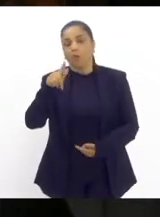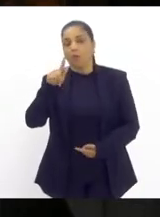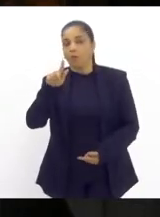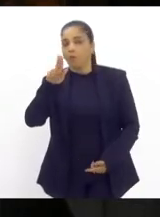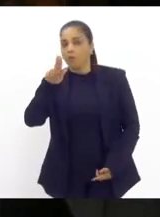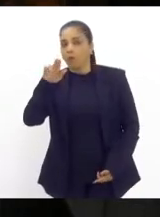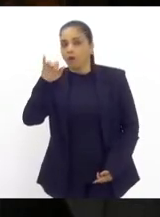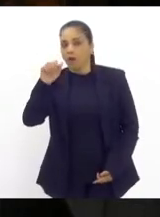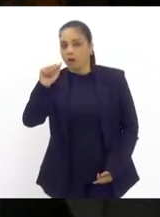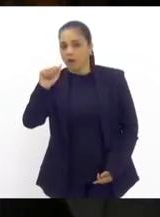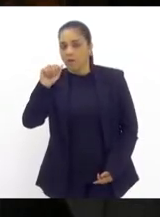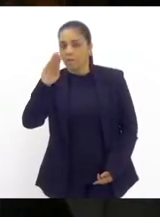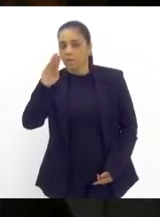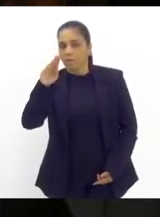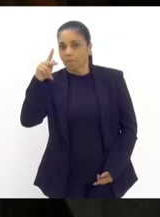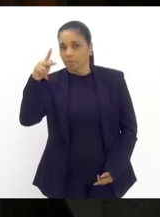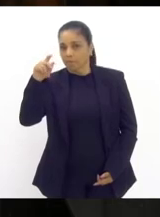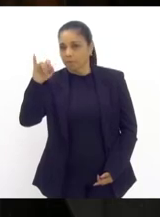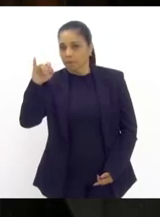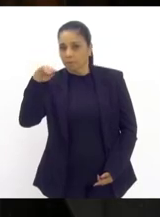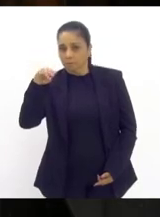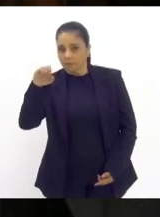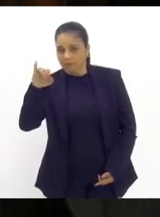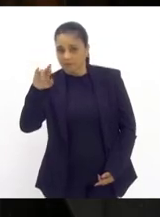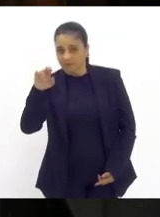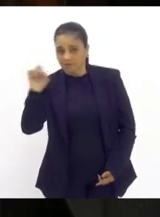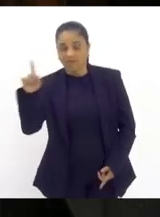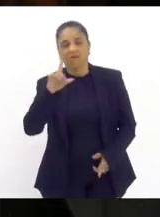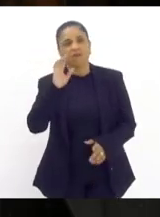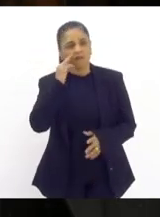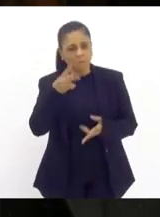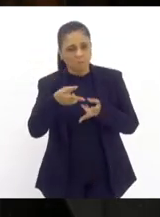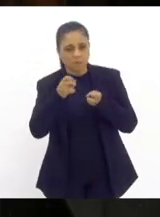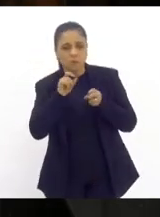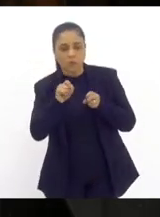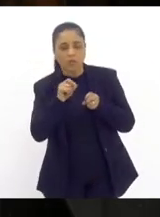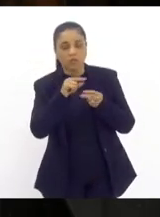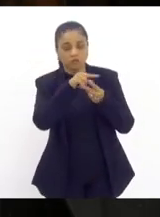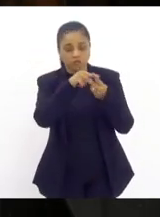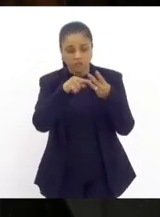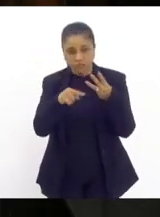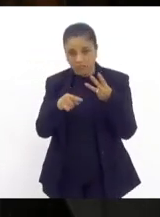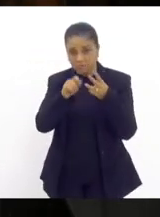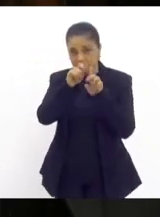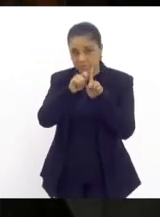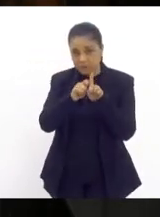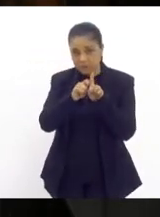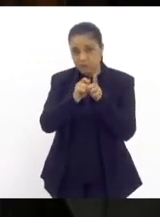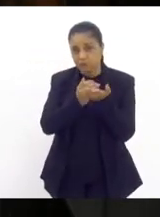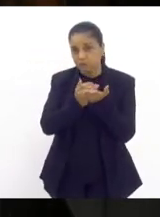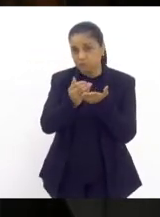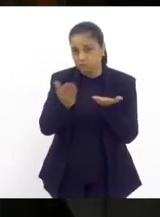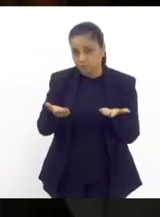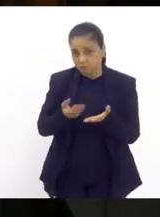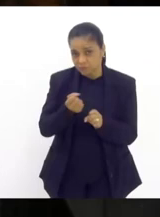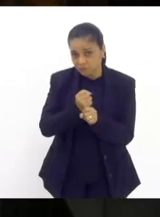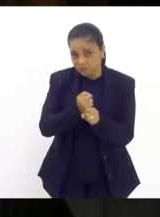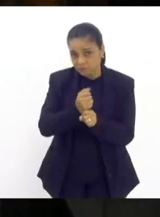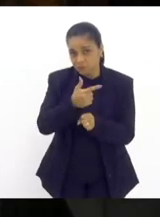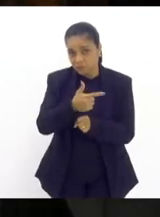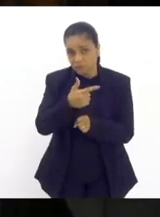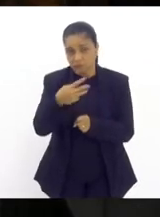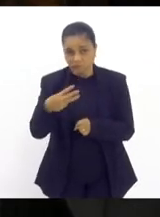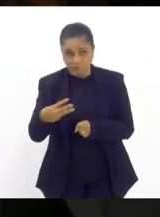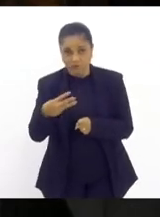pode ver lá no primeiro trimestre desse ano se a receita de SMS de guapimir não caiu